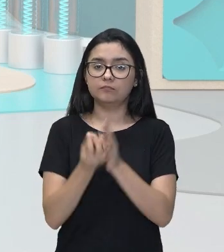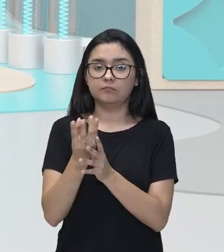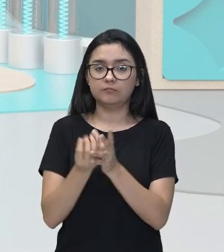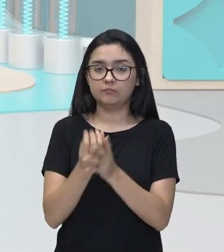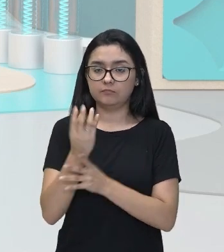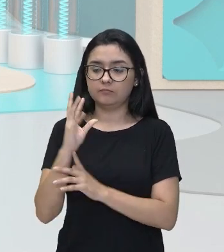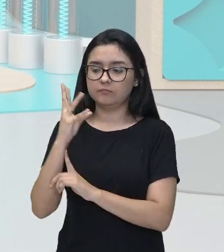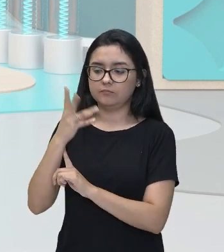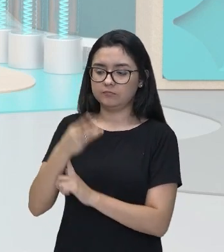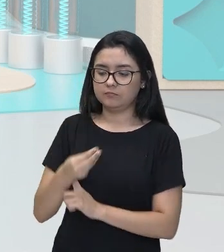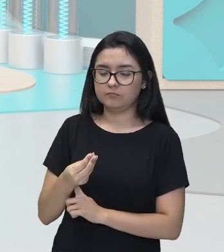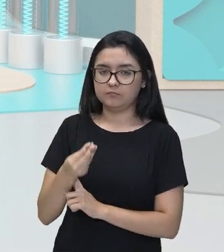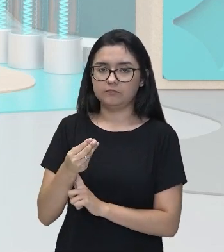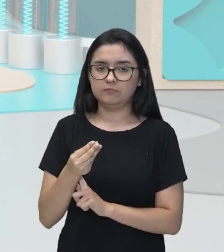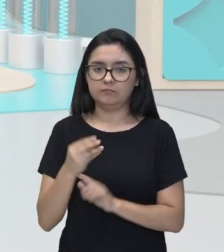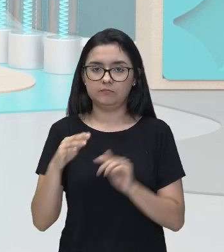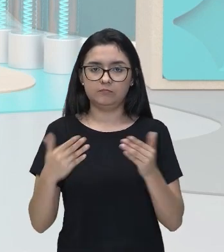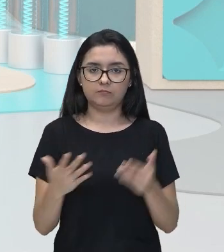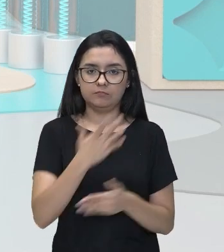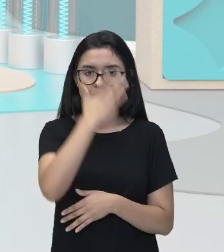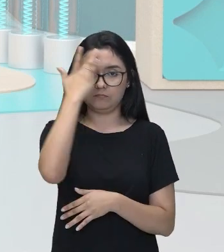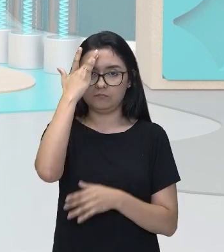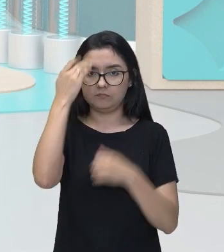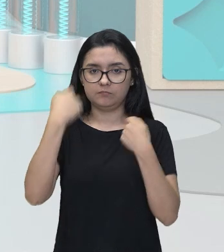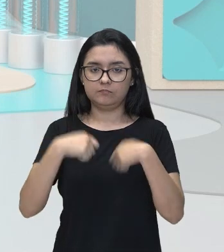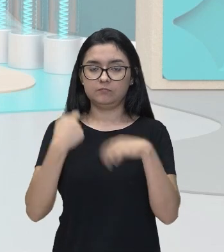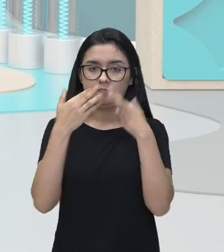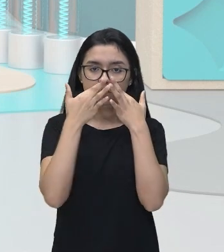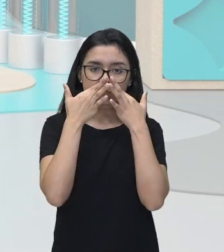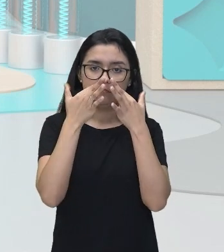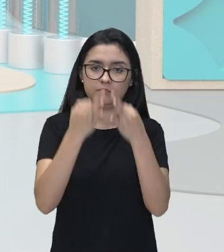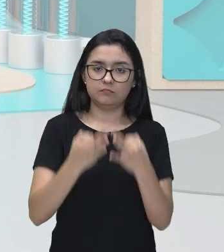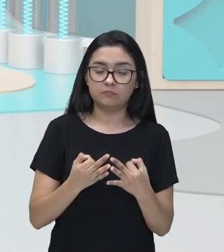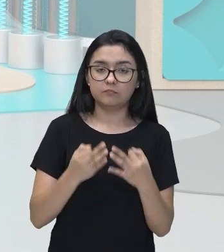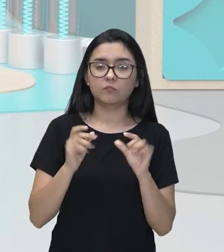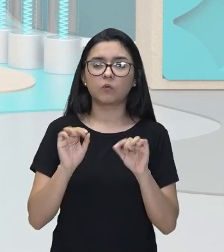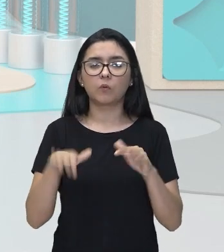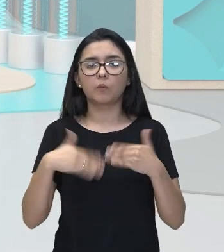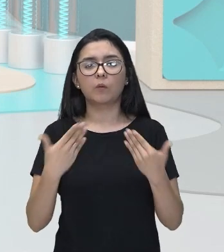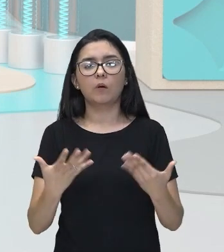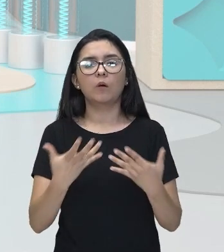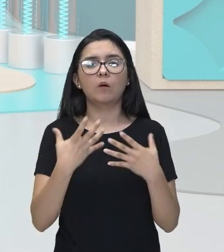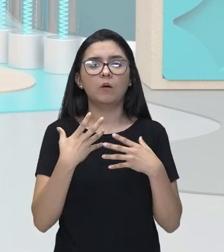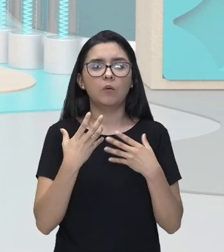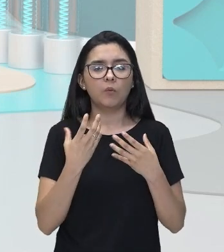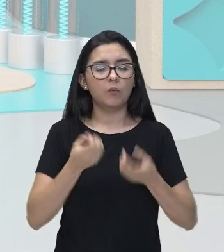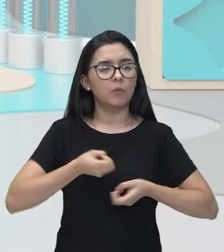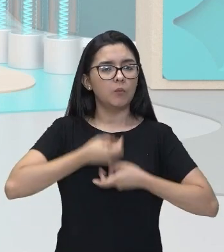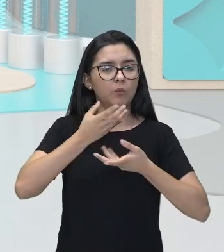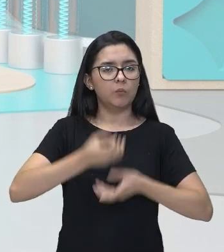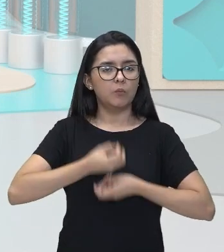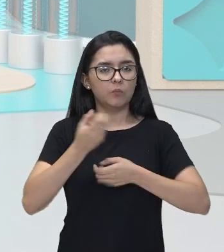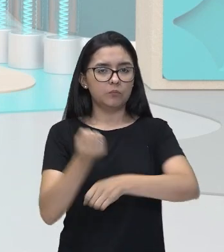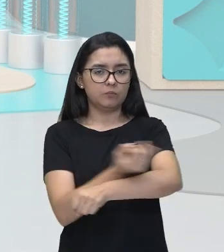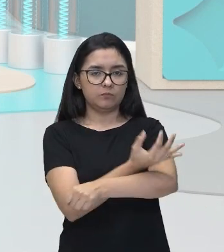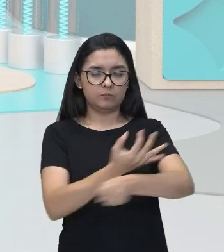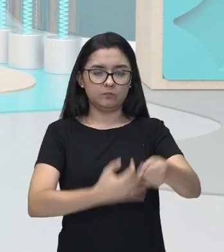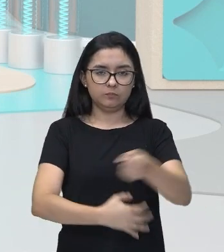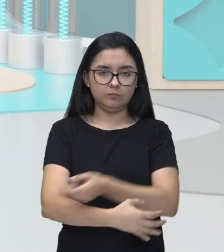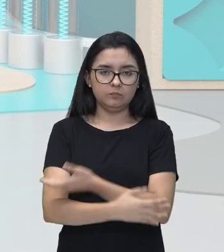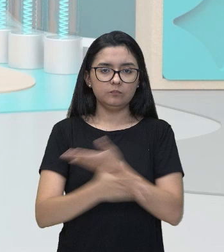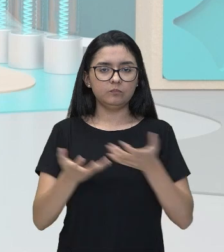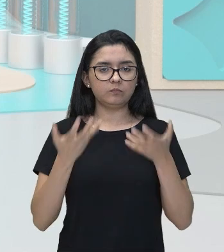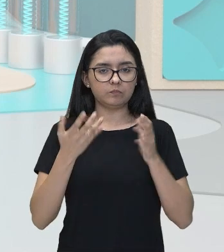uma obra de arte. Então, o artista ele tem que estar atento. Que emoções ele quer transmitir ao